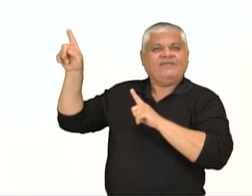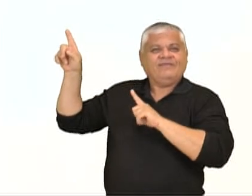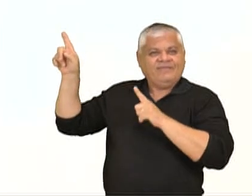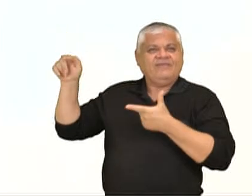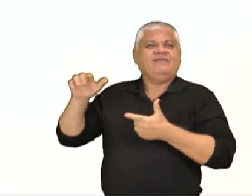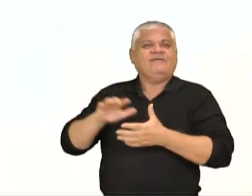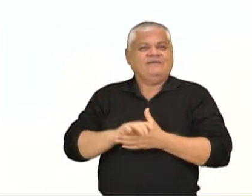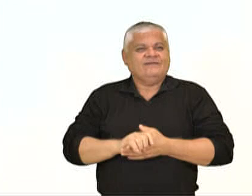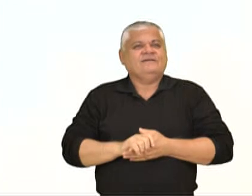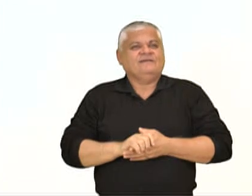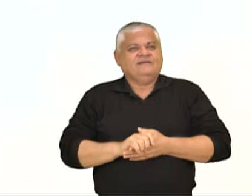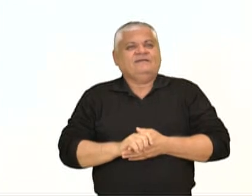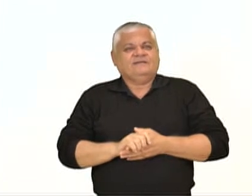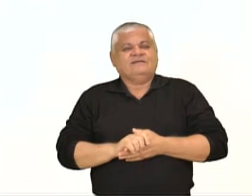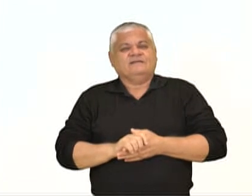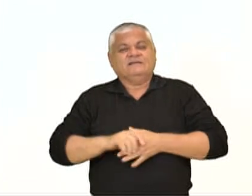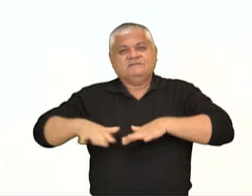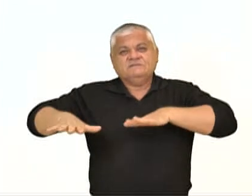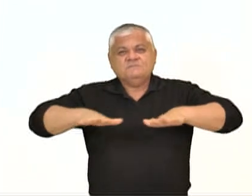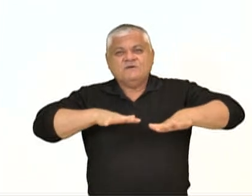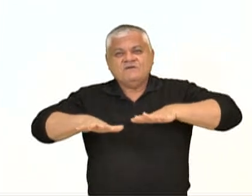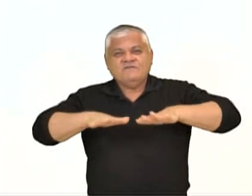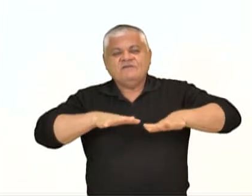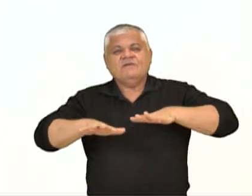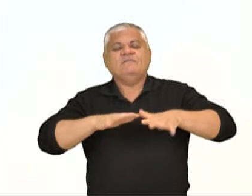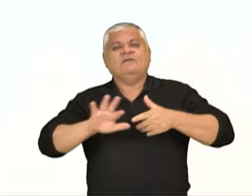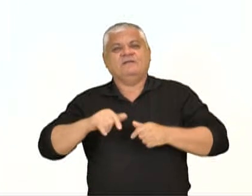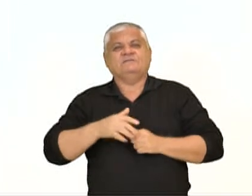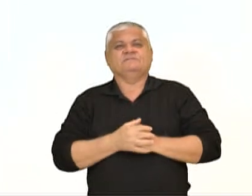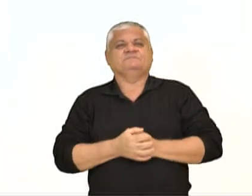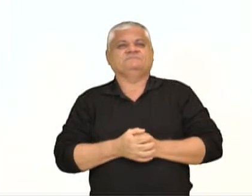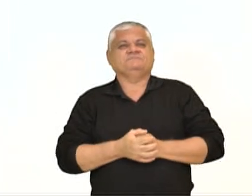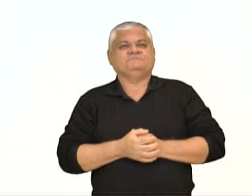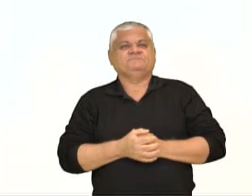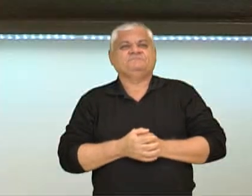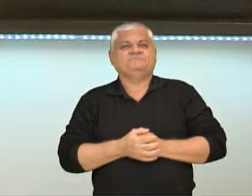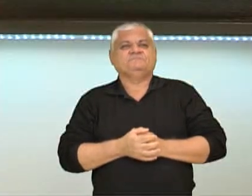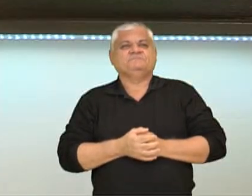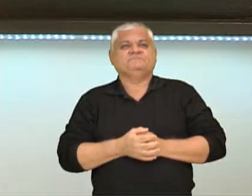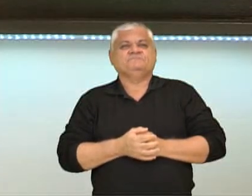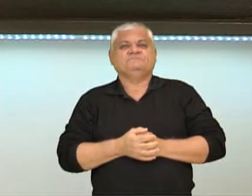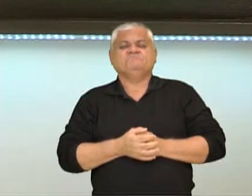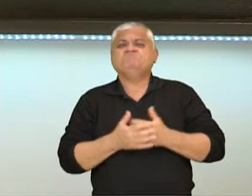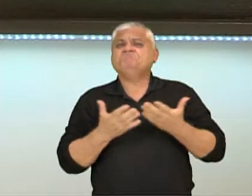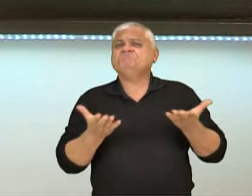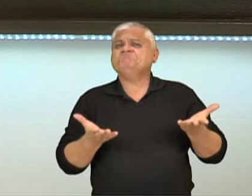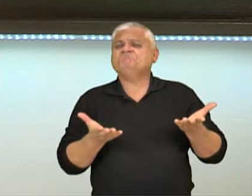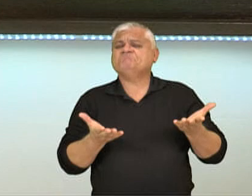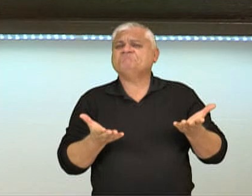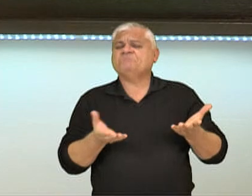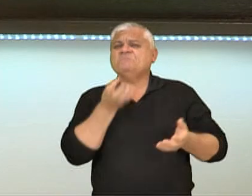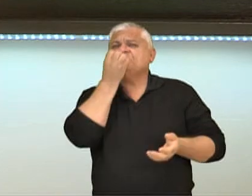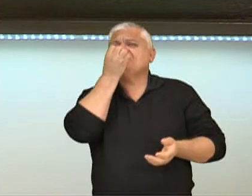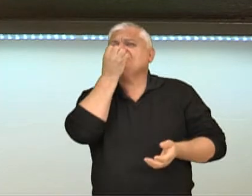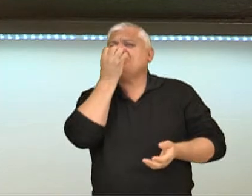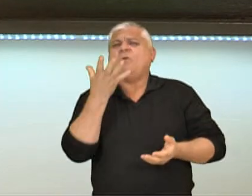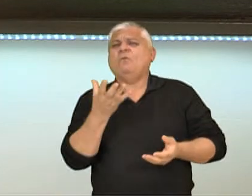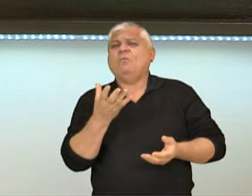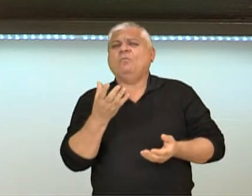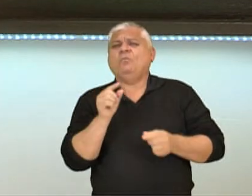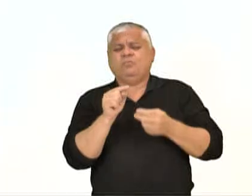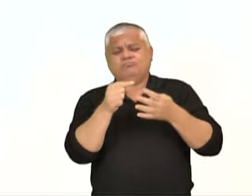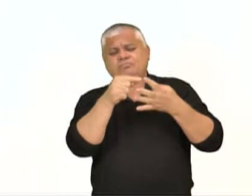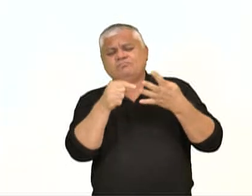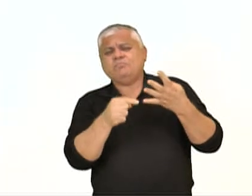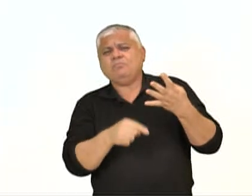consegue ver dessas características que a professora acabou de dizer. E quais são os benefícios da dança? Então